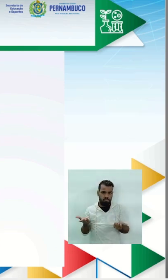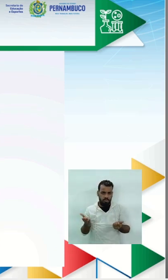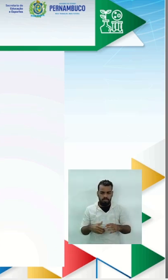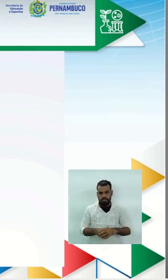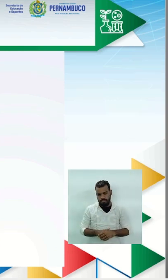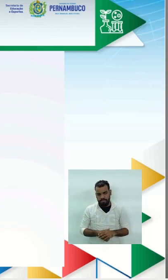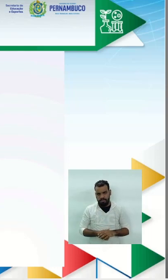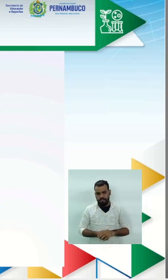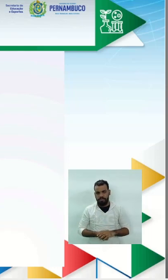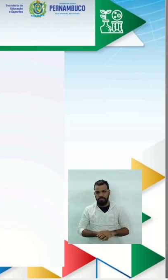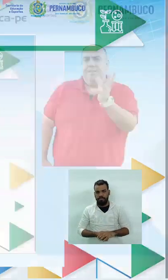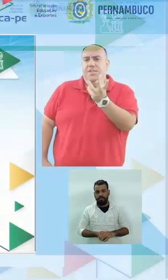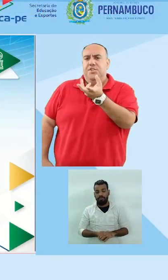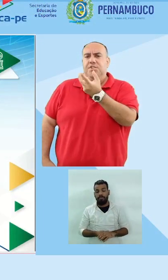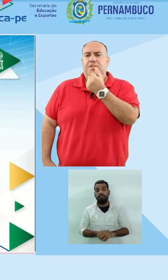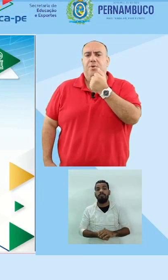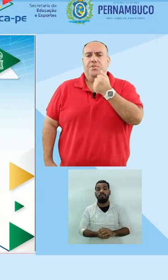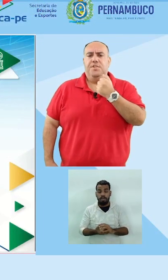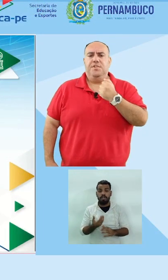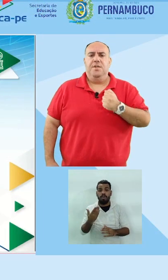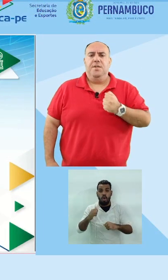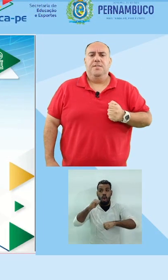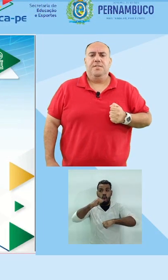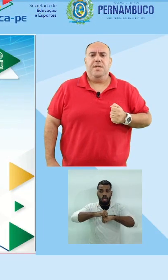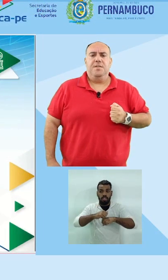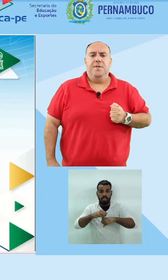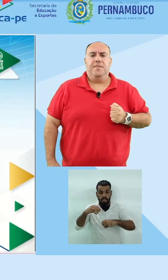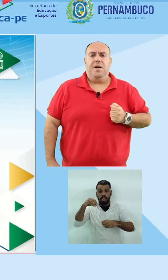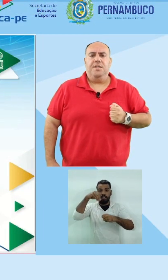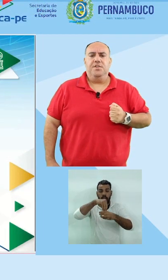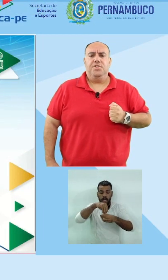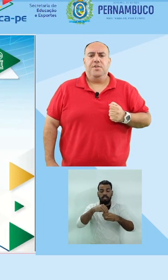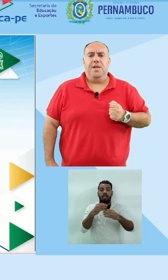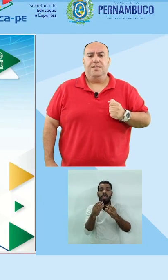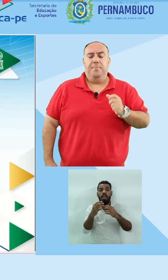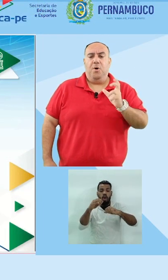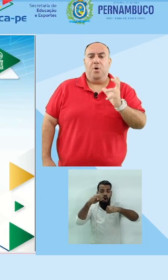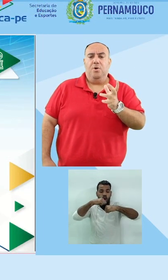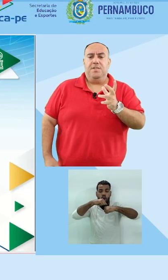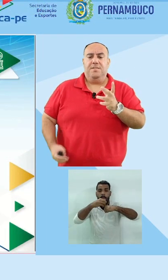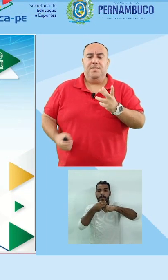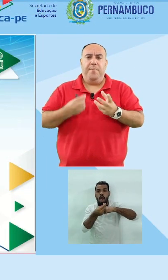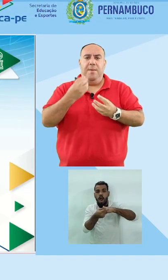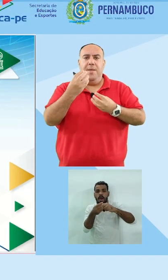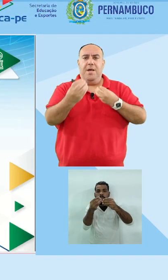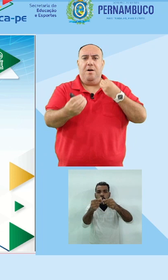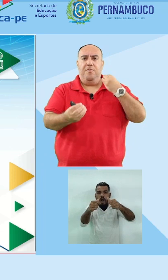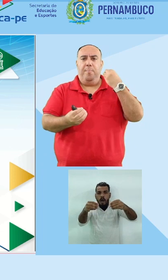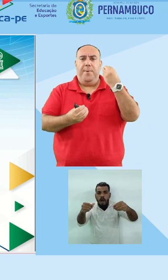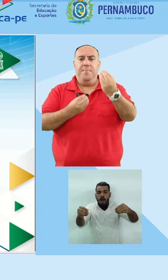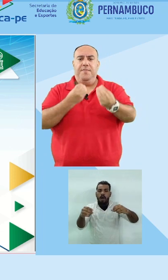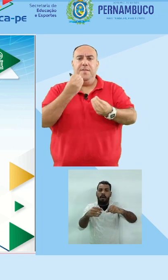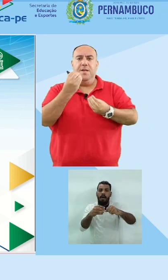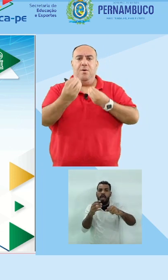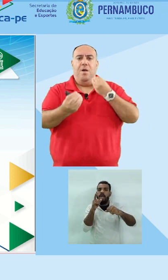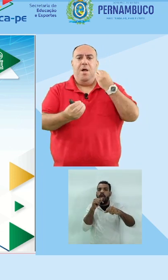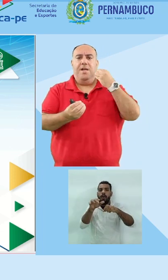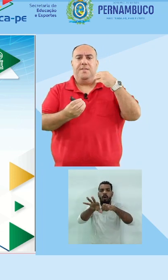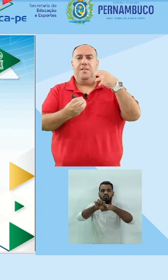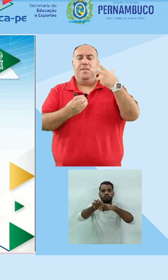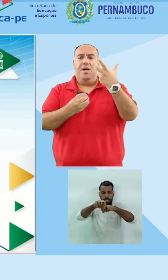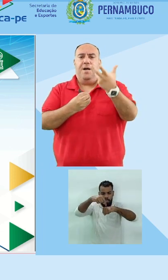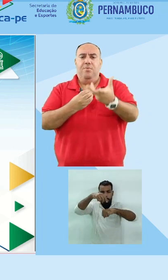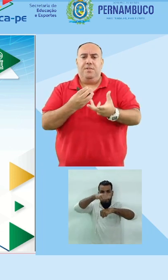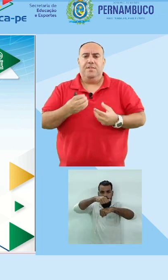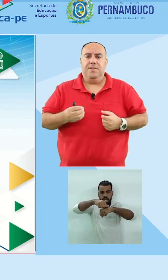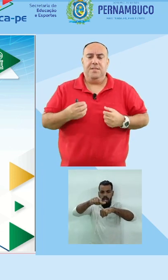Então vocês podem observar essas características das rochas sedimentares. Ela ser porosa, ela ser permeável, permitir a